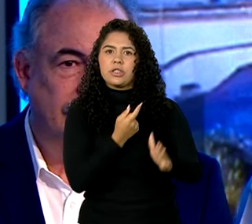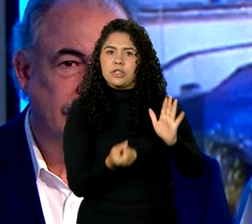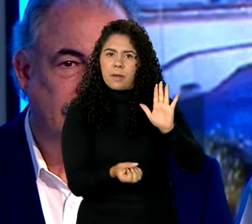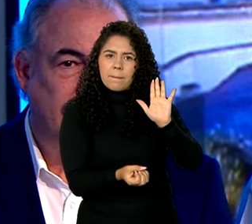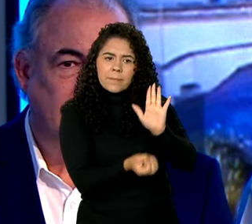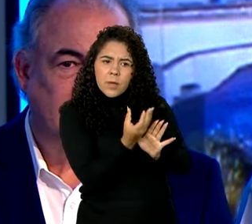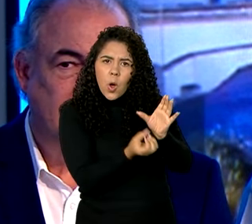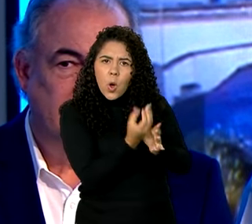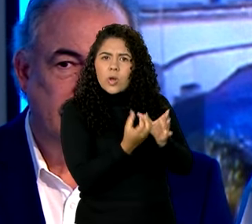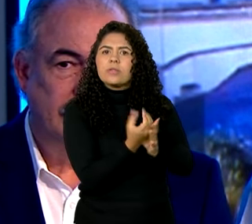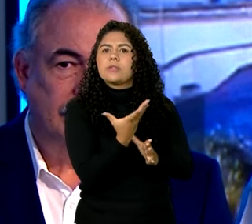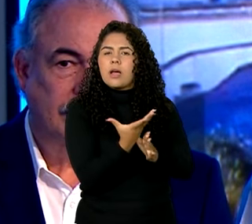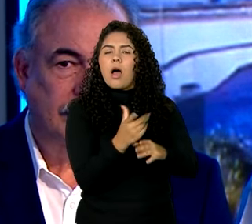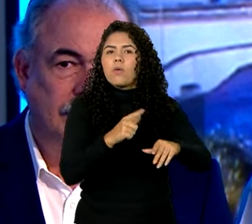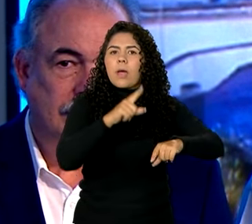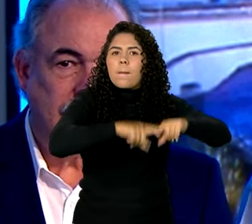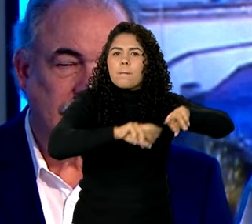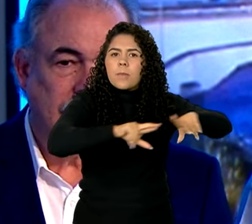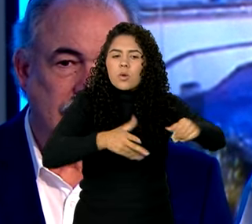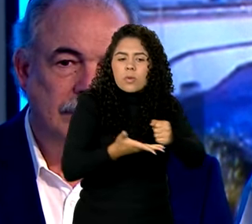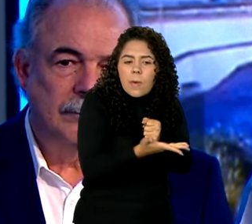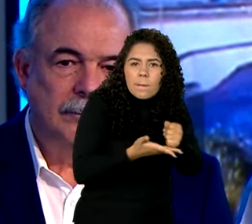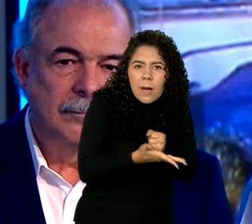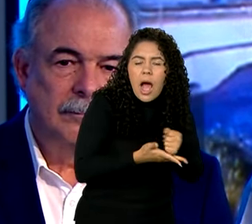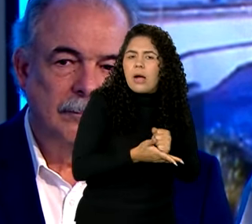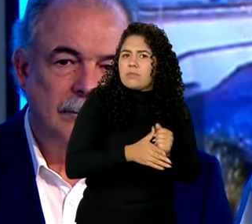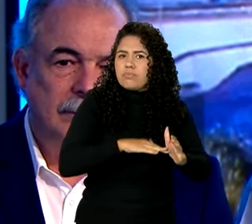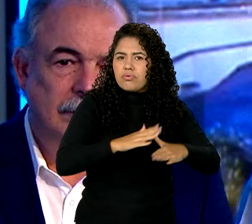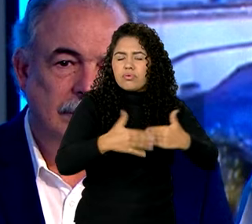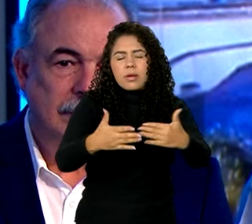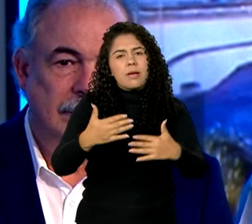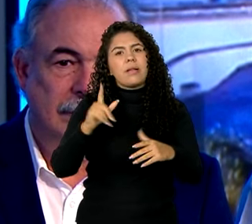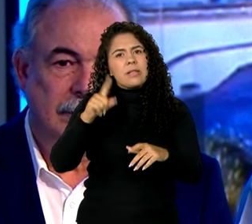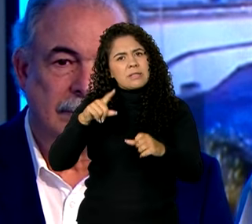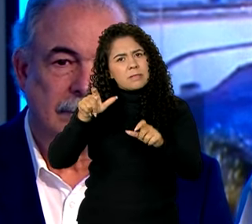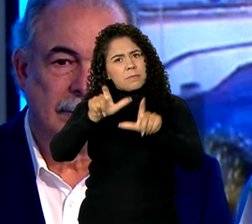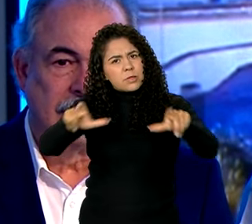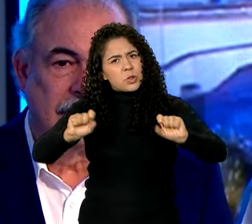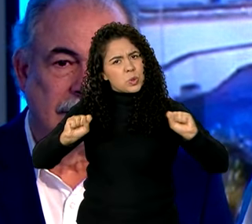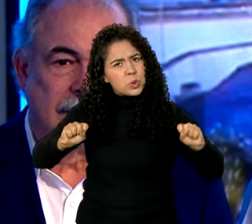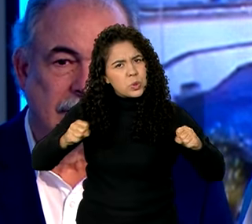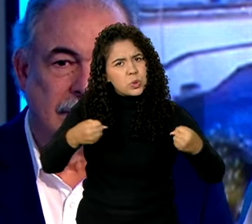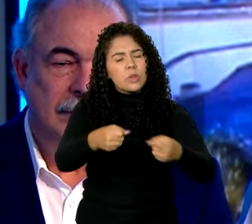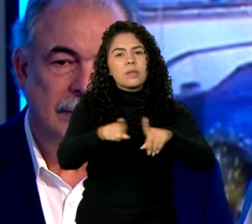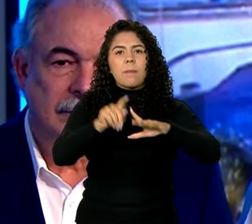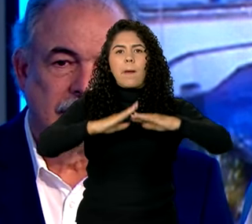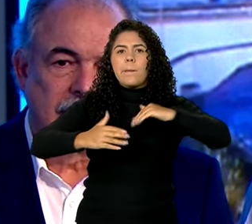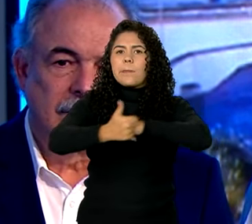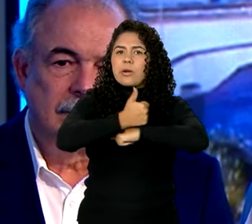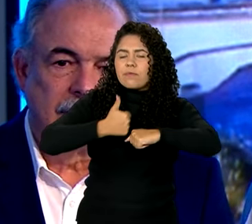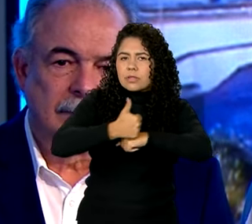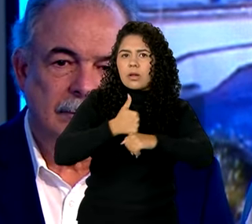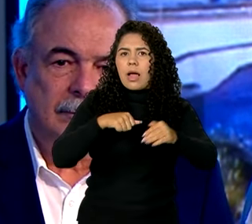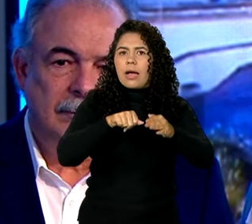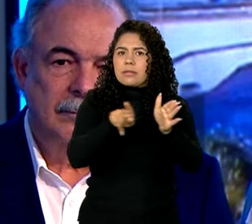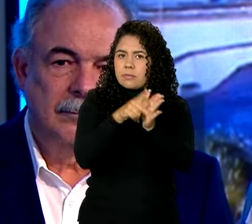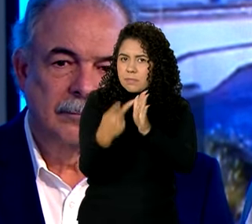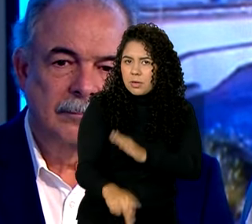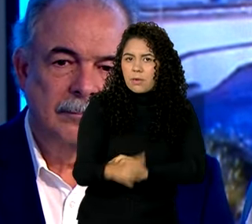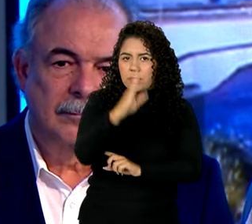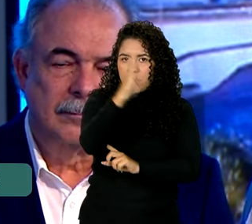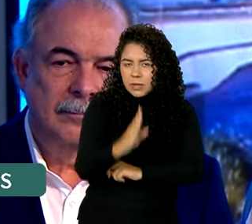terminado e foi graças a esforços de pesquisadores brasileiros aqui em